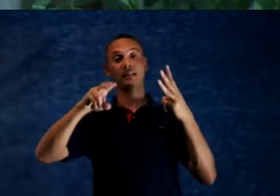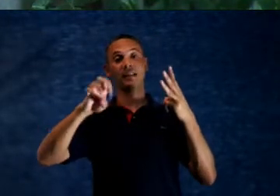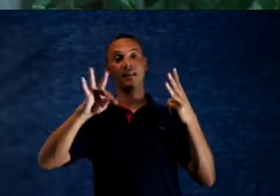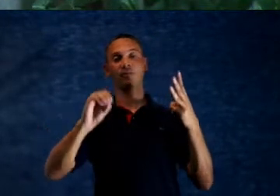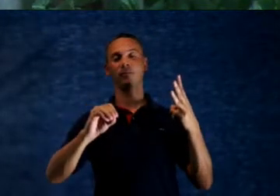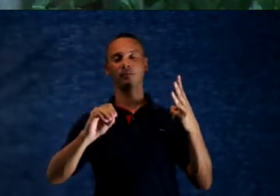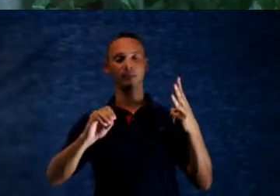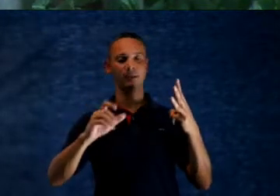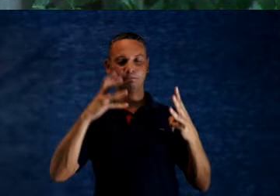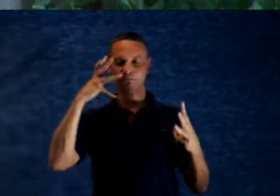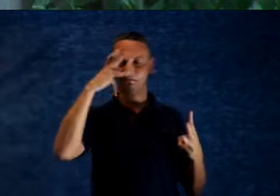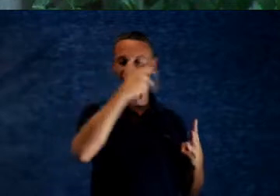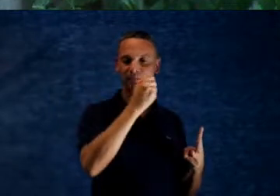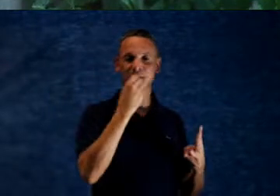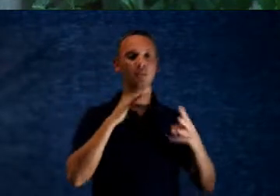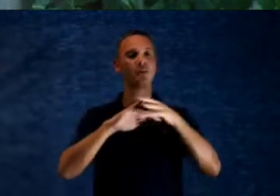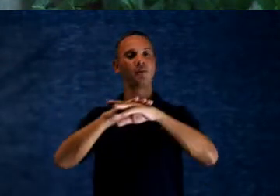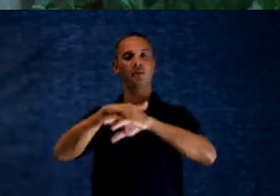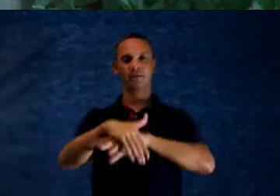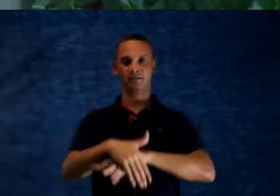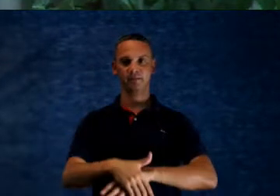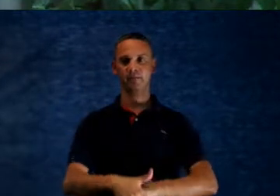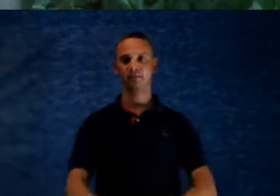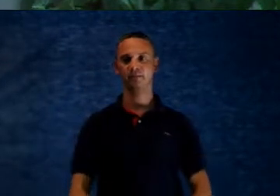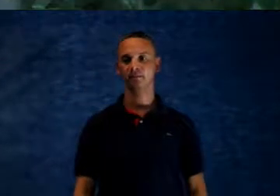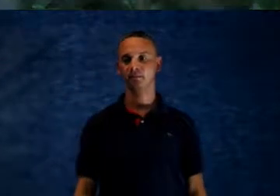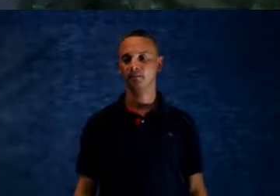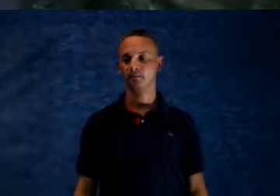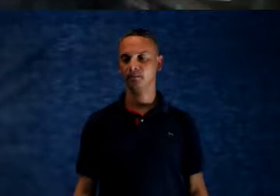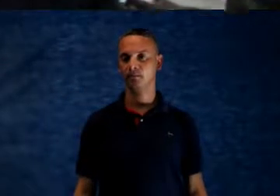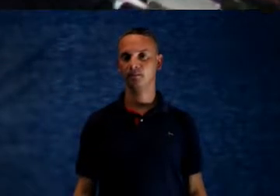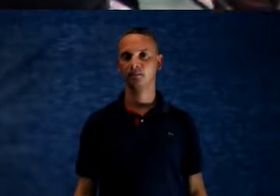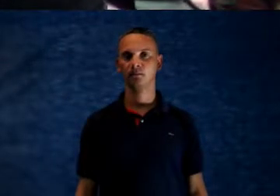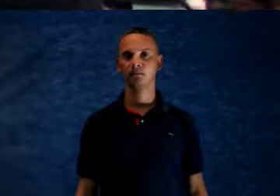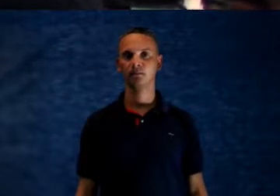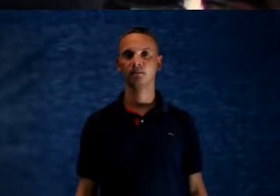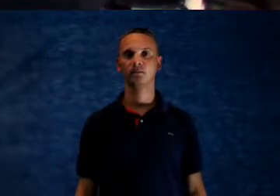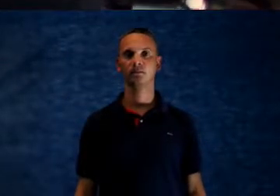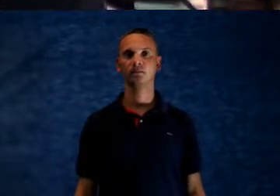Lenarte. Palavras de Carmen Schneider. Boa noite.